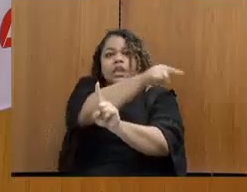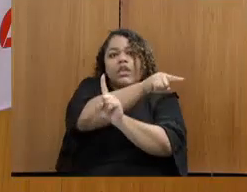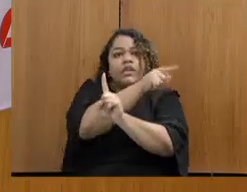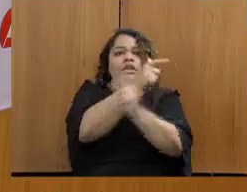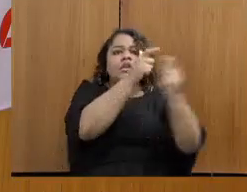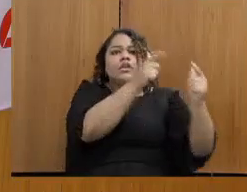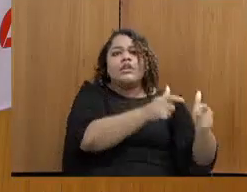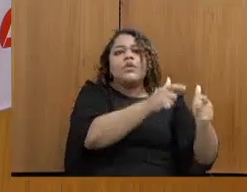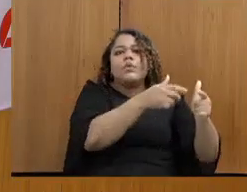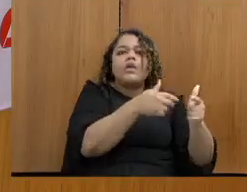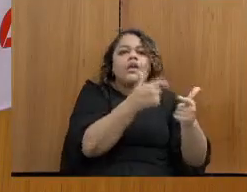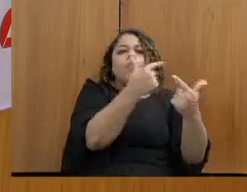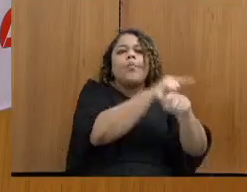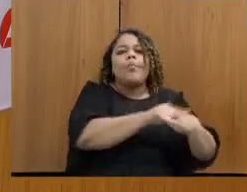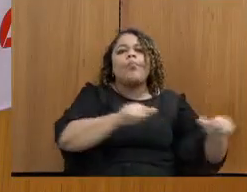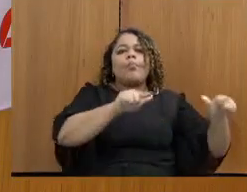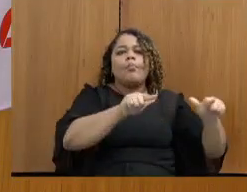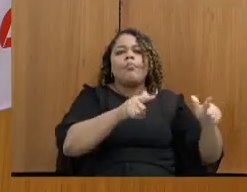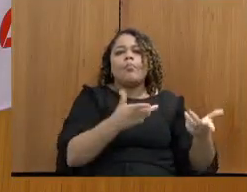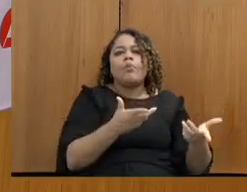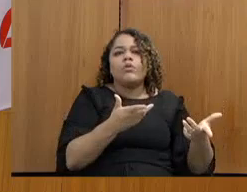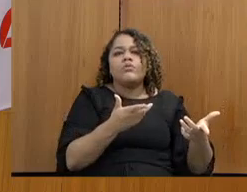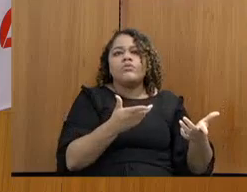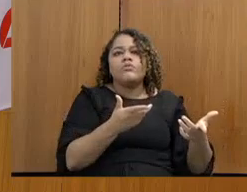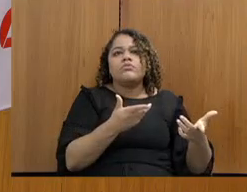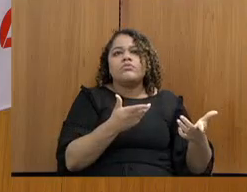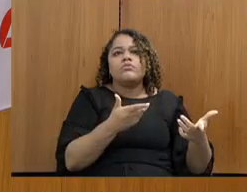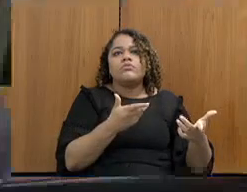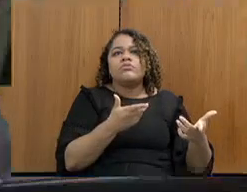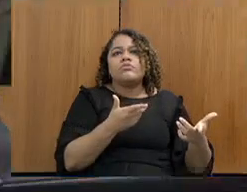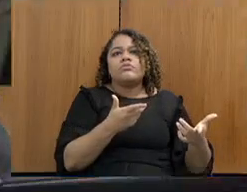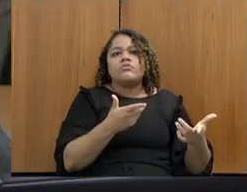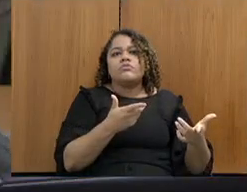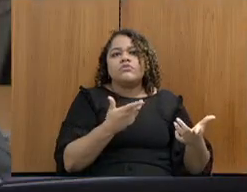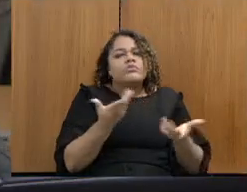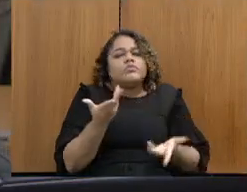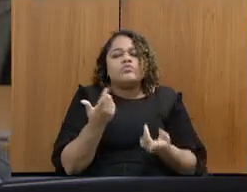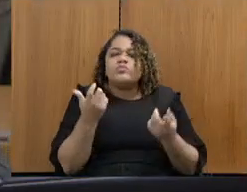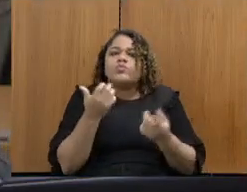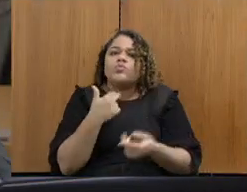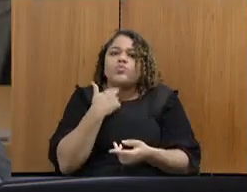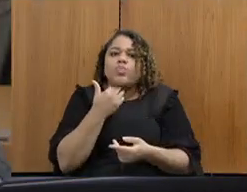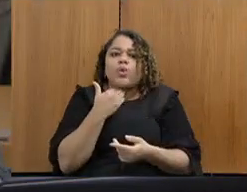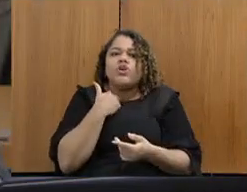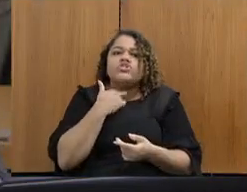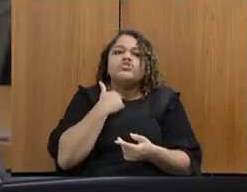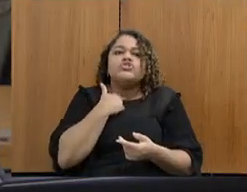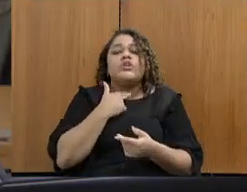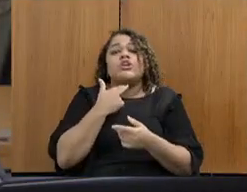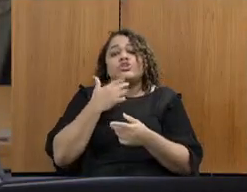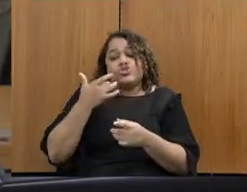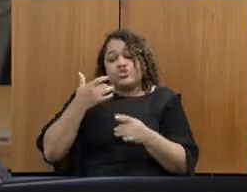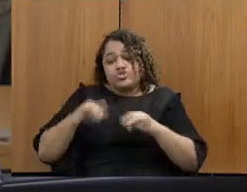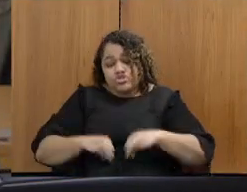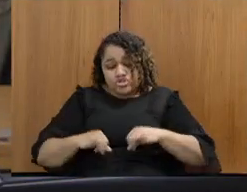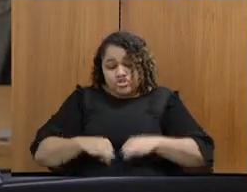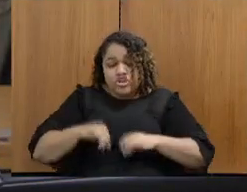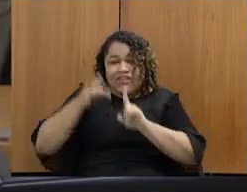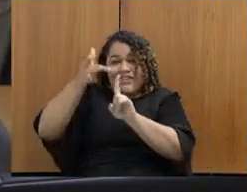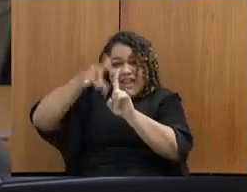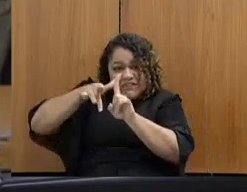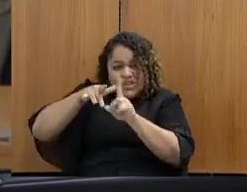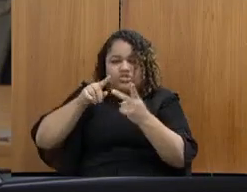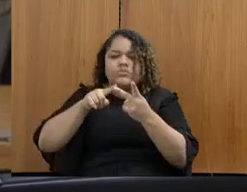delegado sem escrivão a fila bater lá sofre a vítima sofre a testemunhas as testemunhas